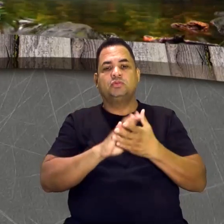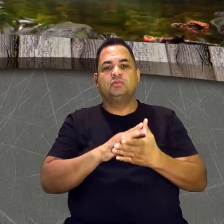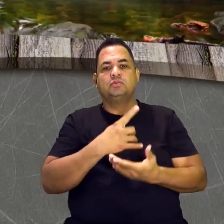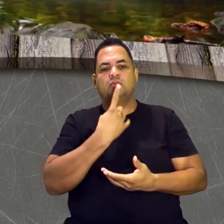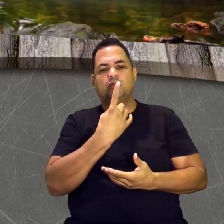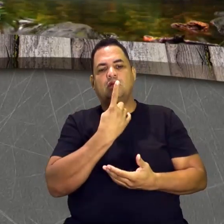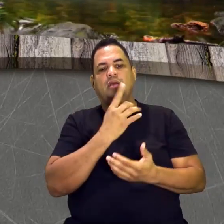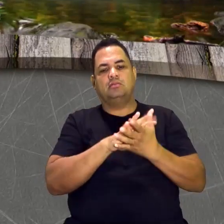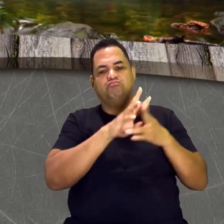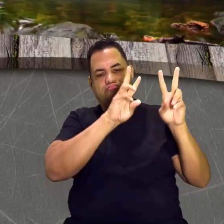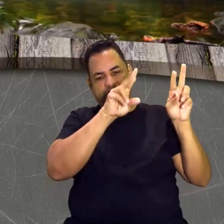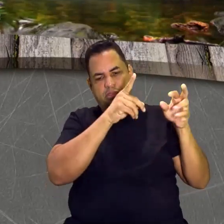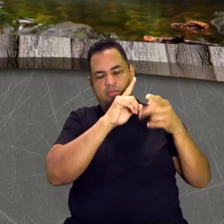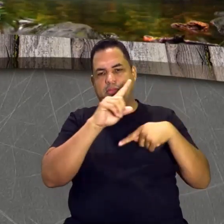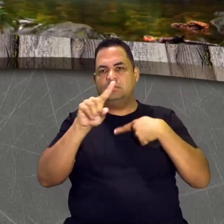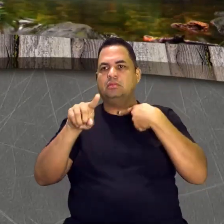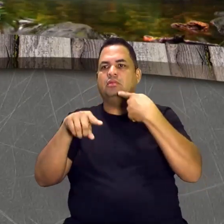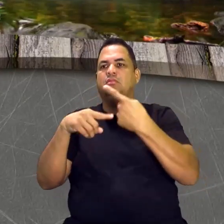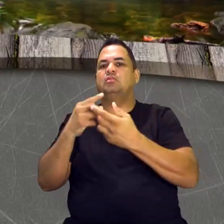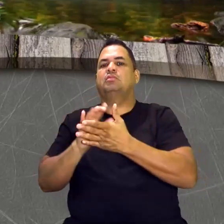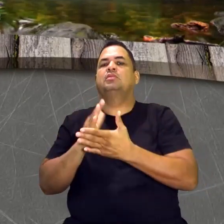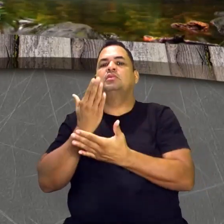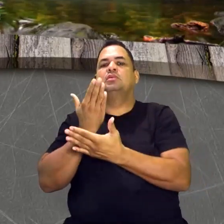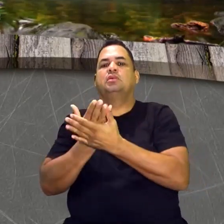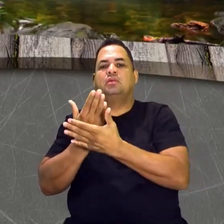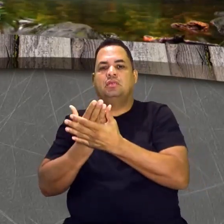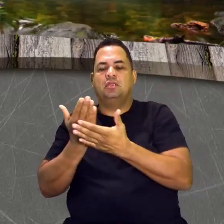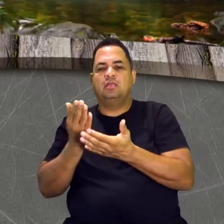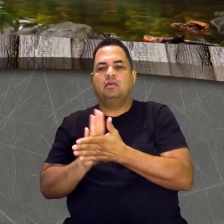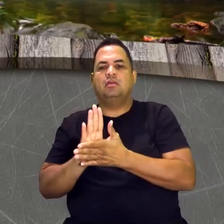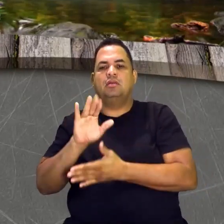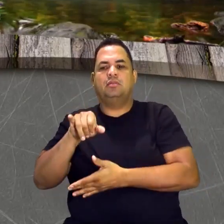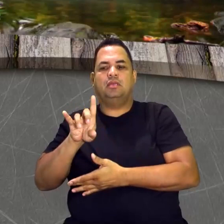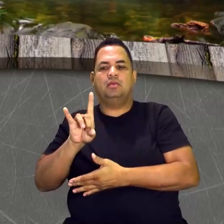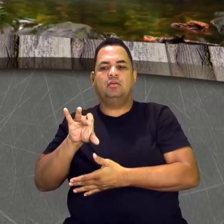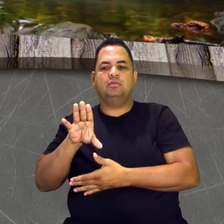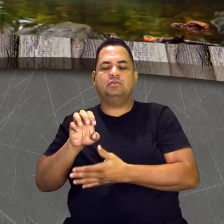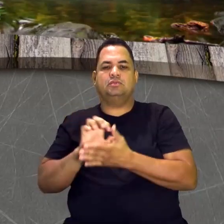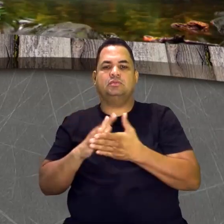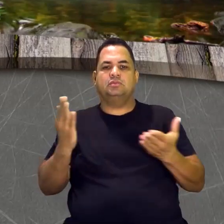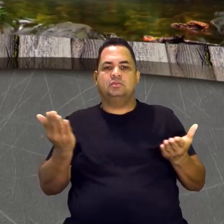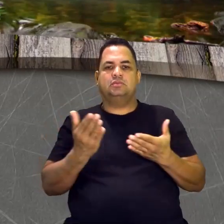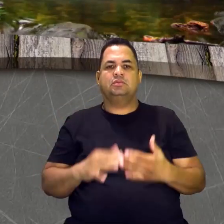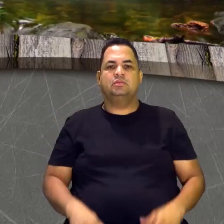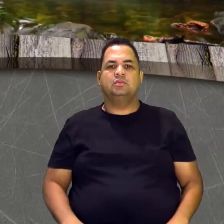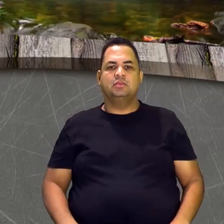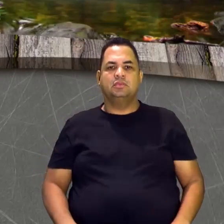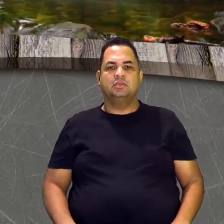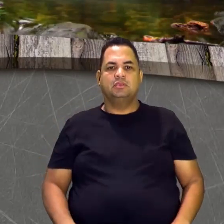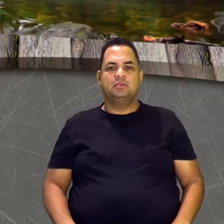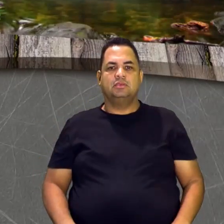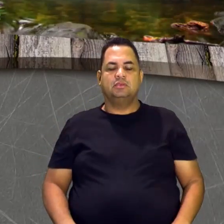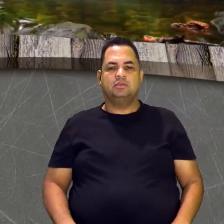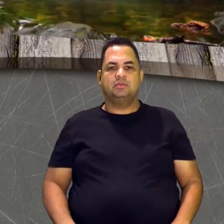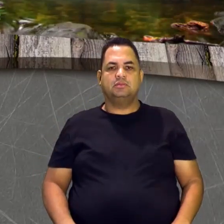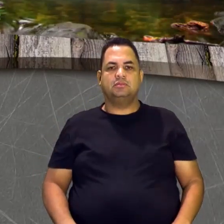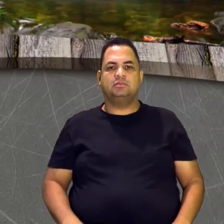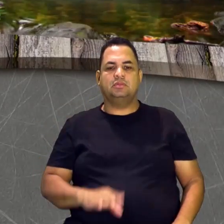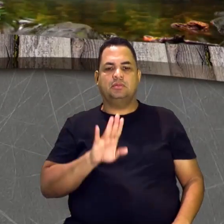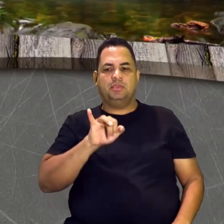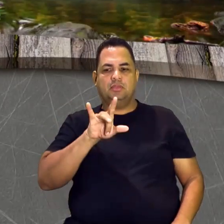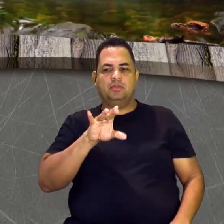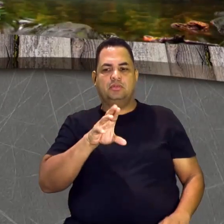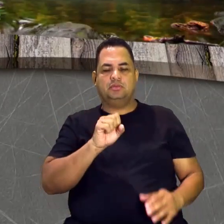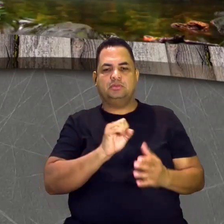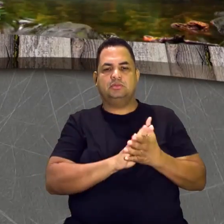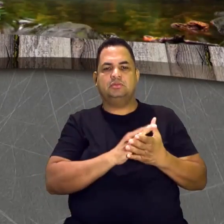uma aula só da mitose e nessa aula a gente vai falar só de meiose. Lembrando que na mitose, né, nós falamos lá, as células na mitose elas